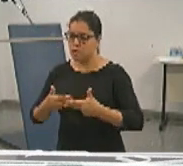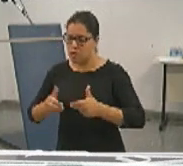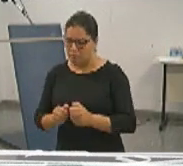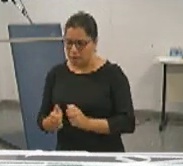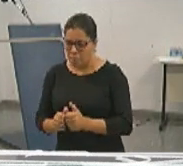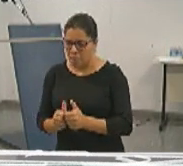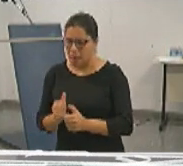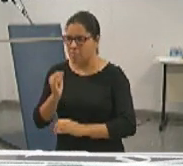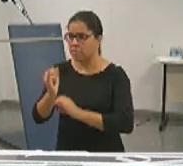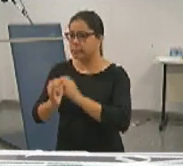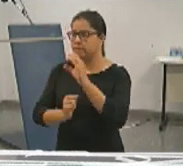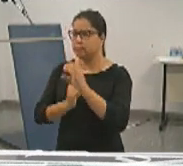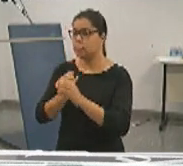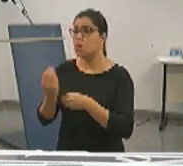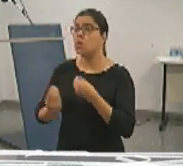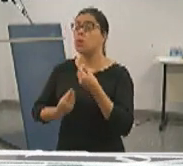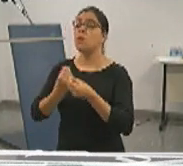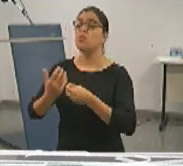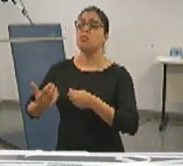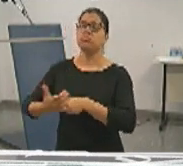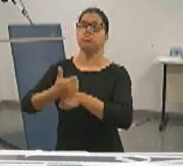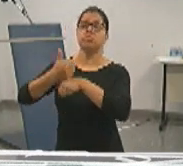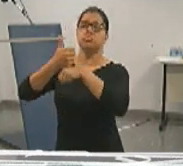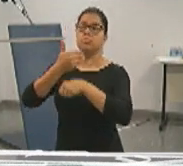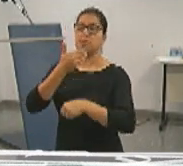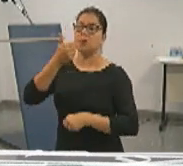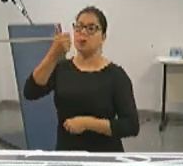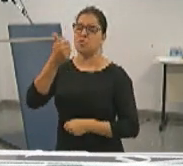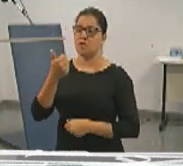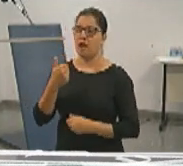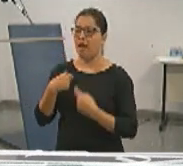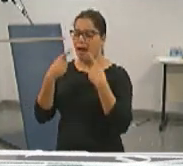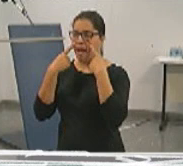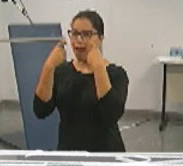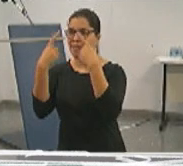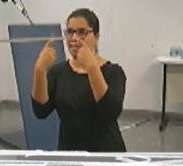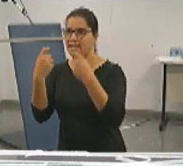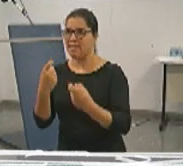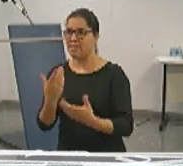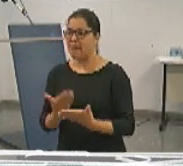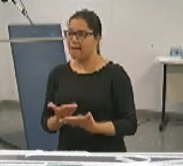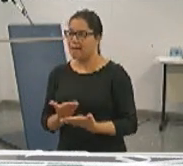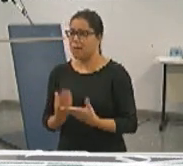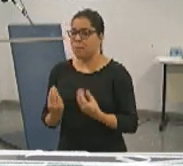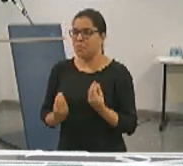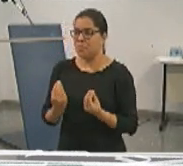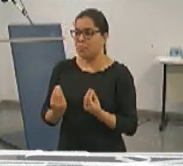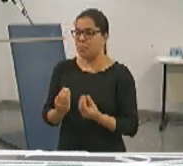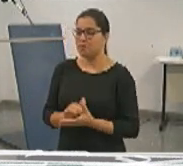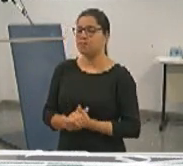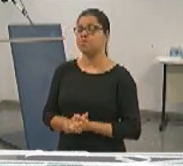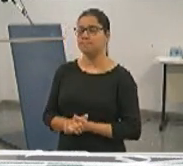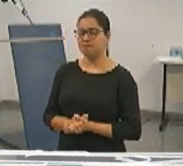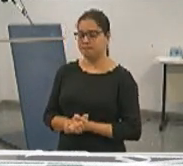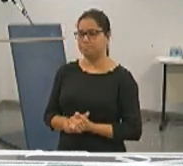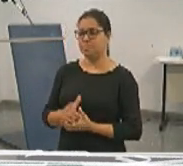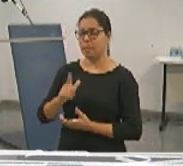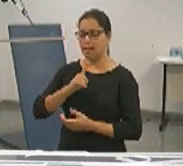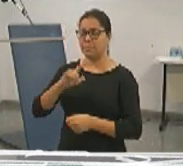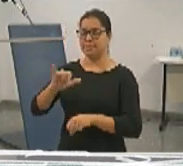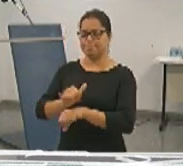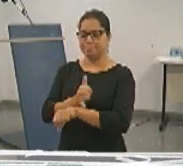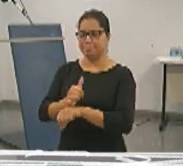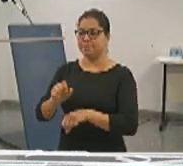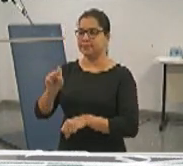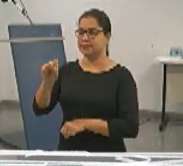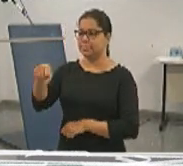informática. Como melhorar? Como fazer com que a minha aula seja mais atraente? Uma das ferramentas, sem dúvida alguma,